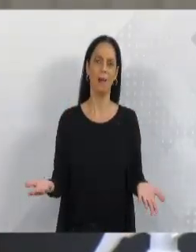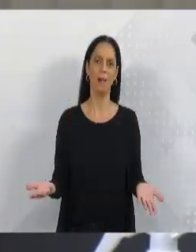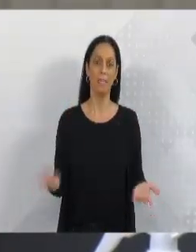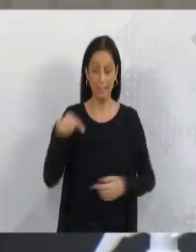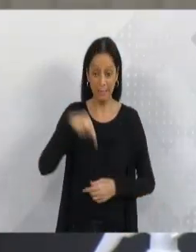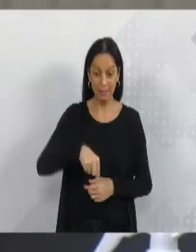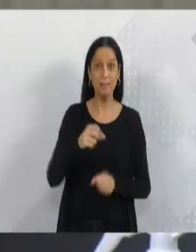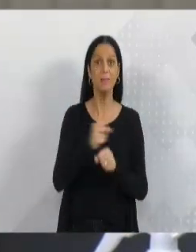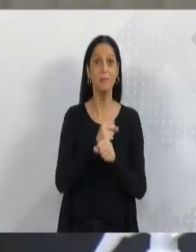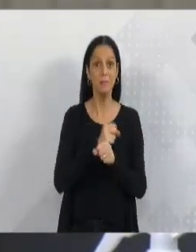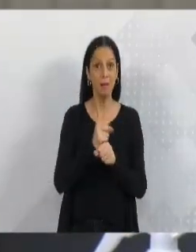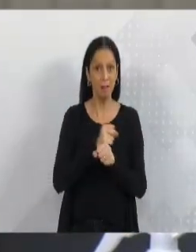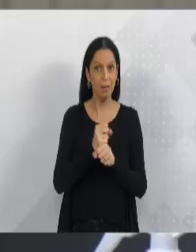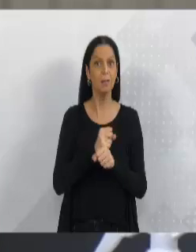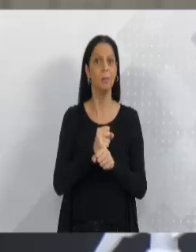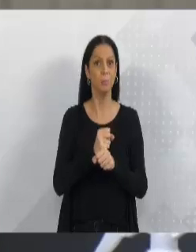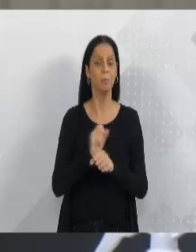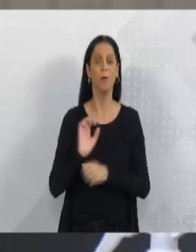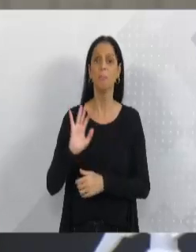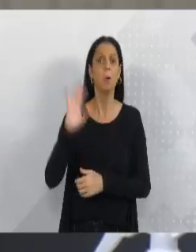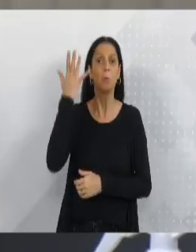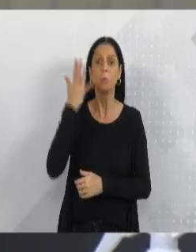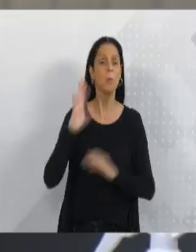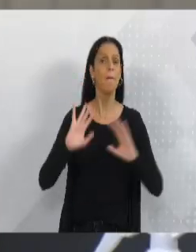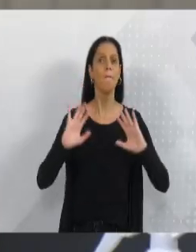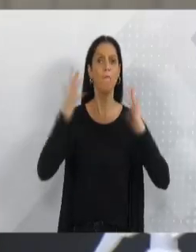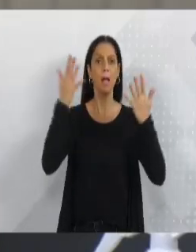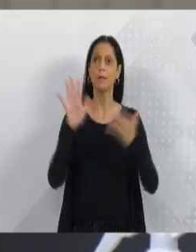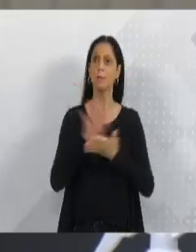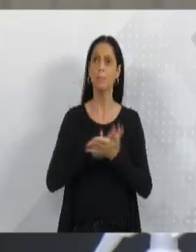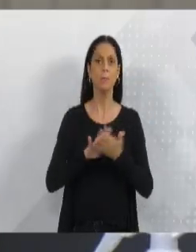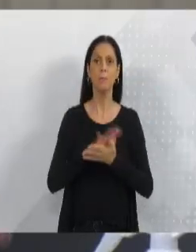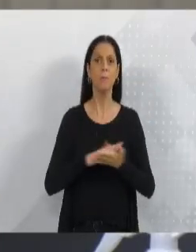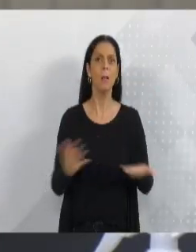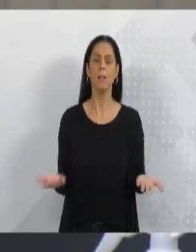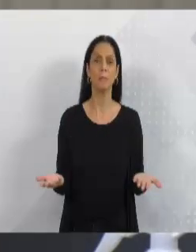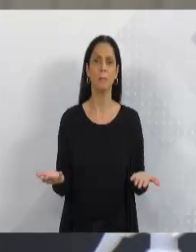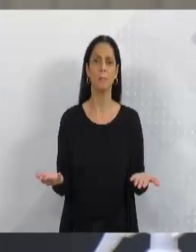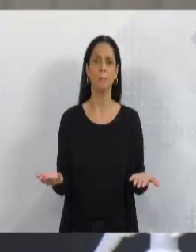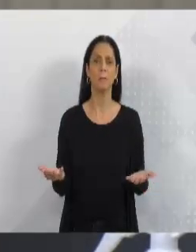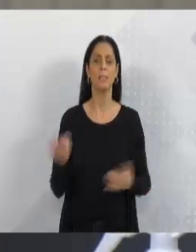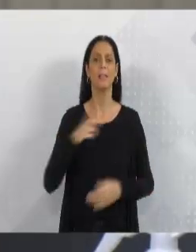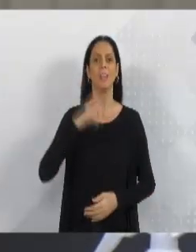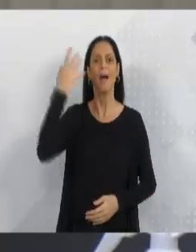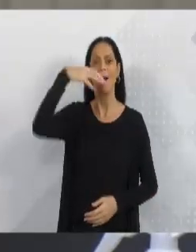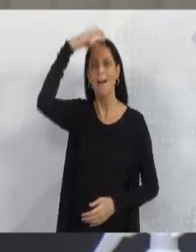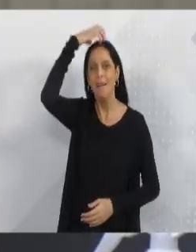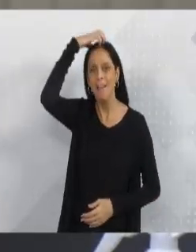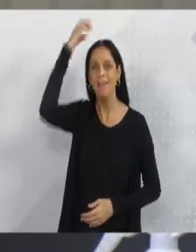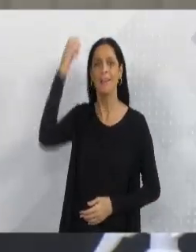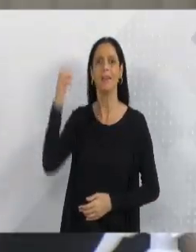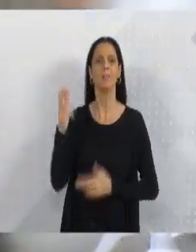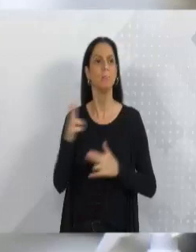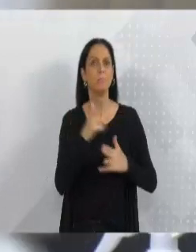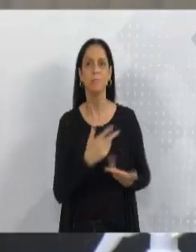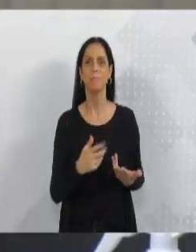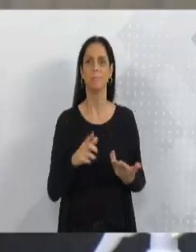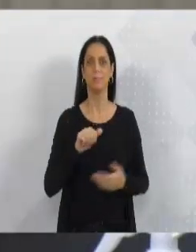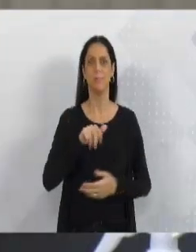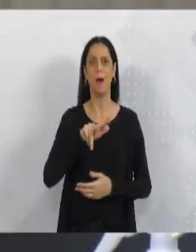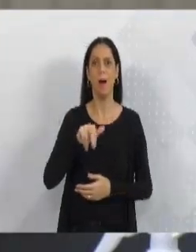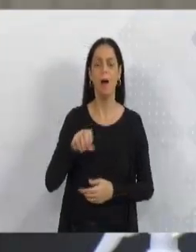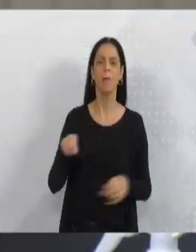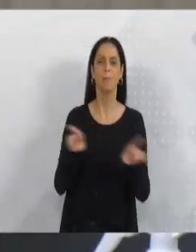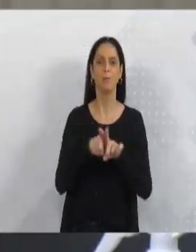este ano, vereador, não aconteceu a festa do rei do Álvaro, rei do Pássaro. Estão acabando